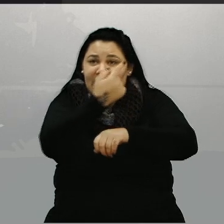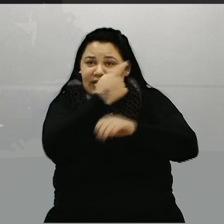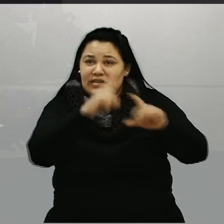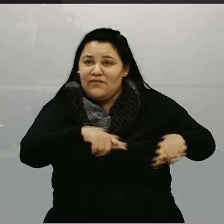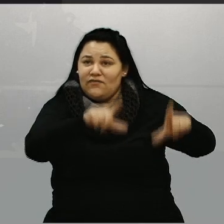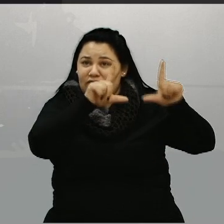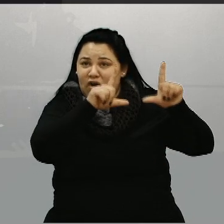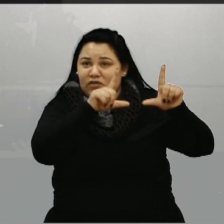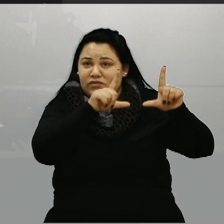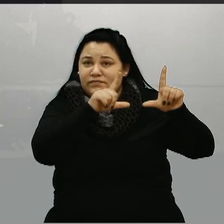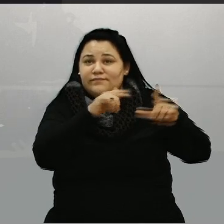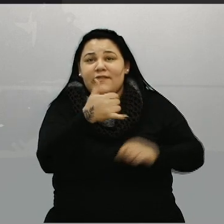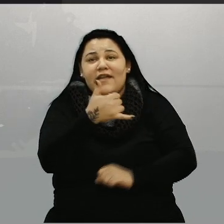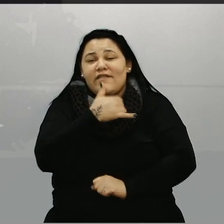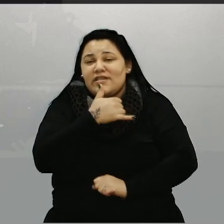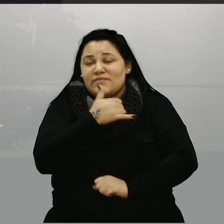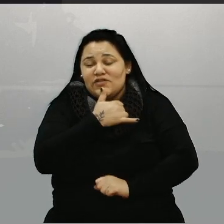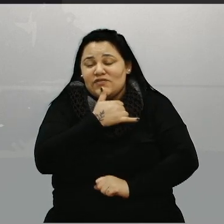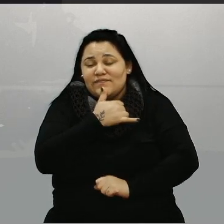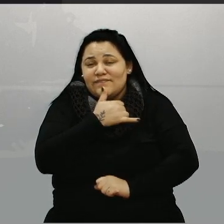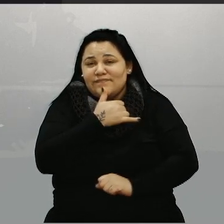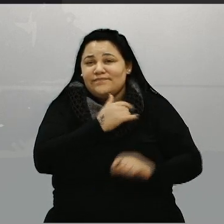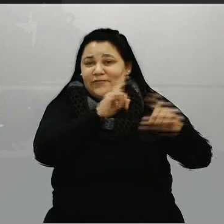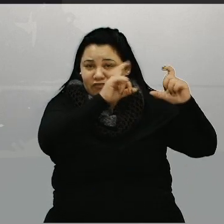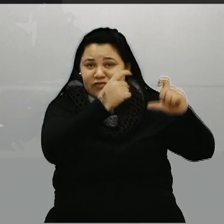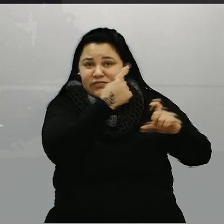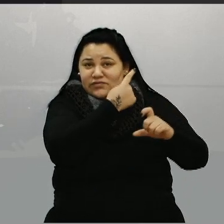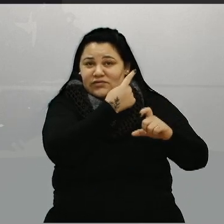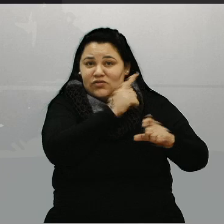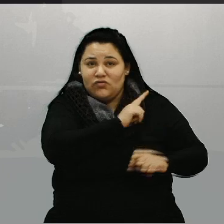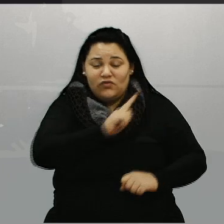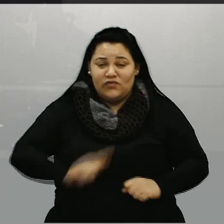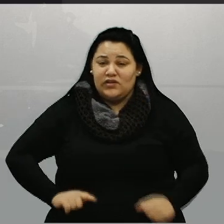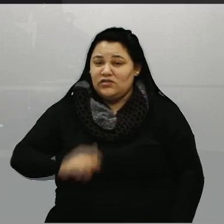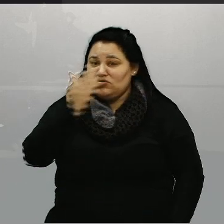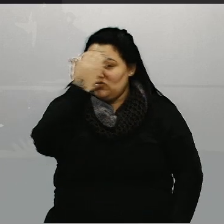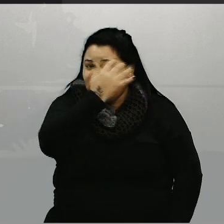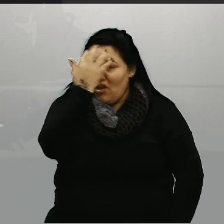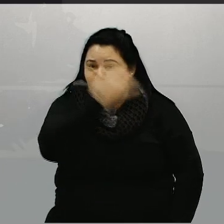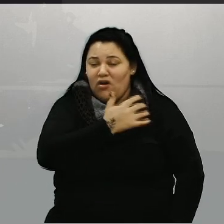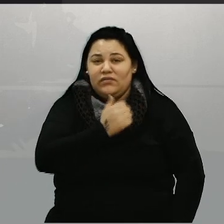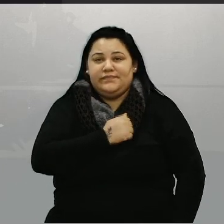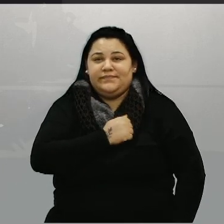que infelizmente o governo Adiló se mete com